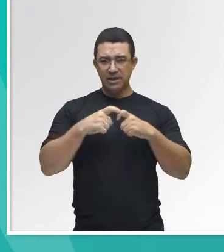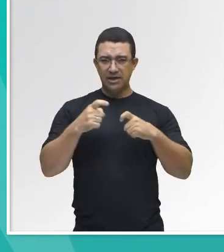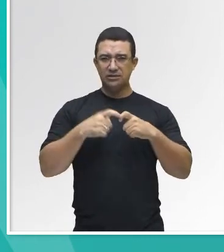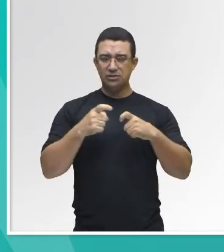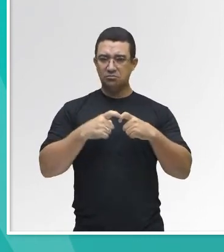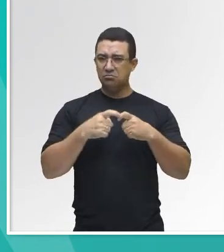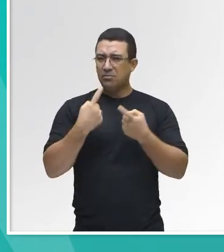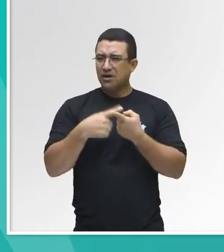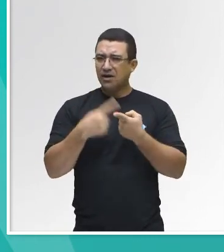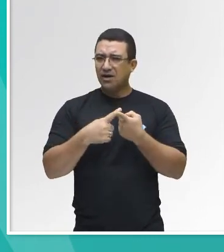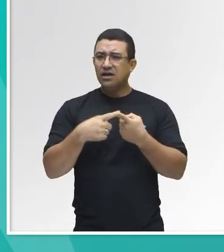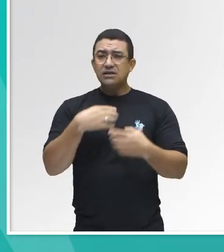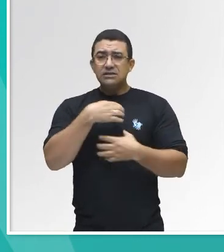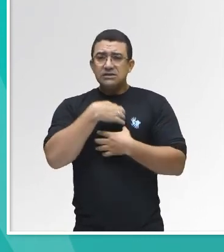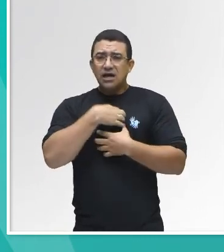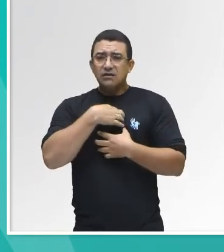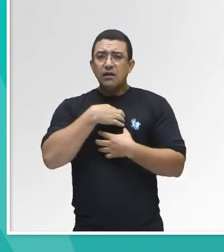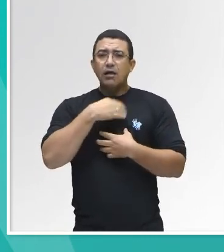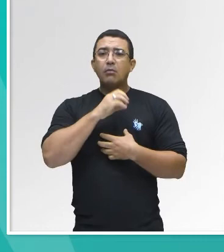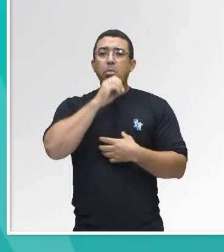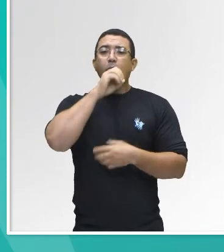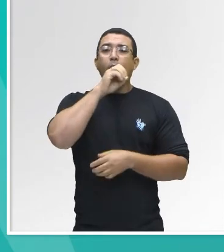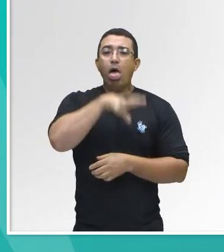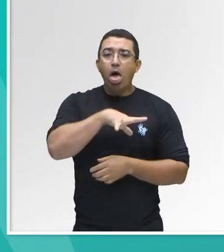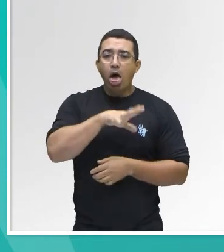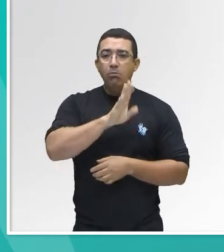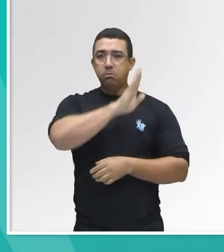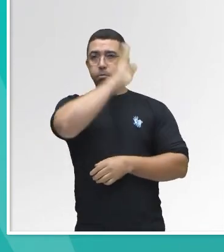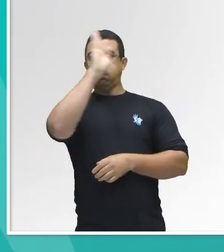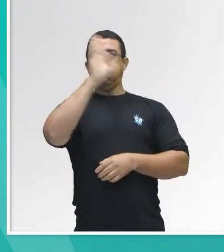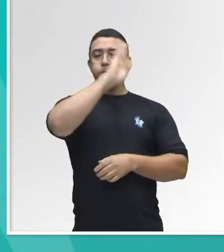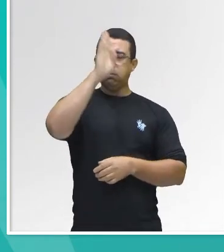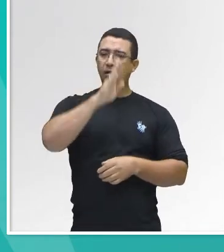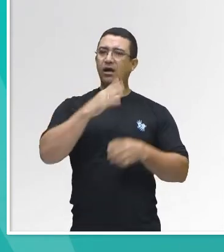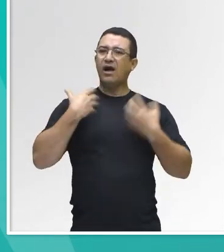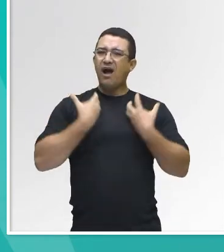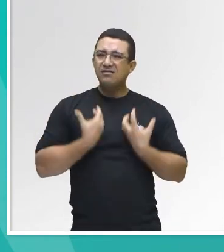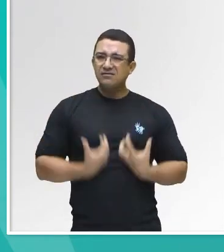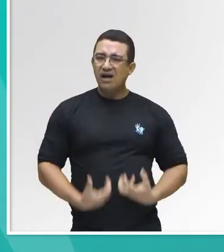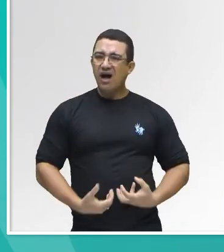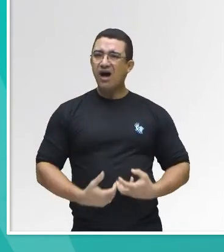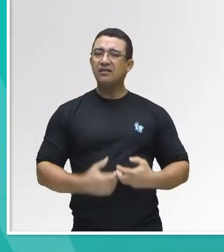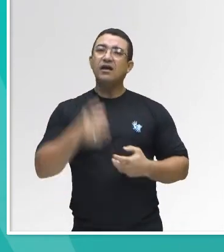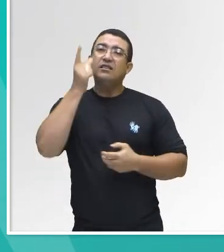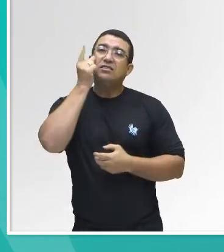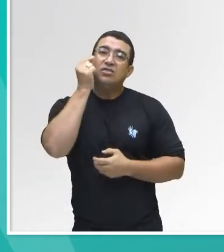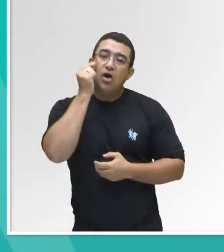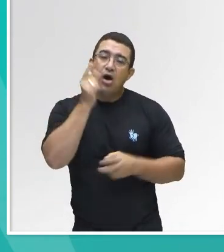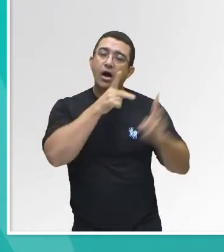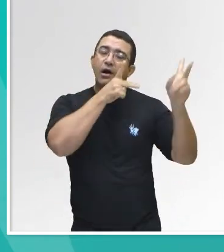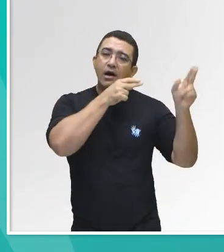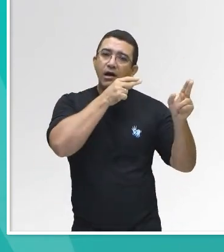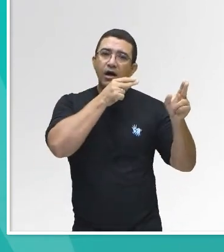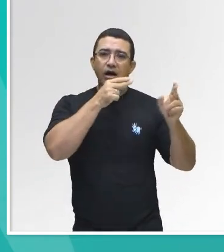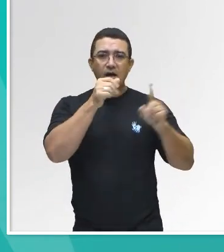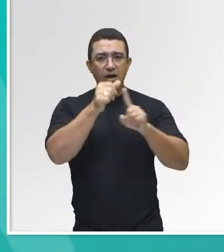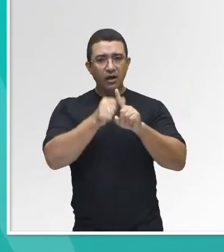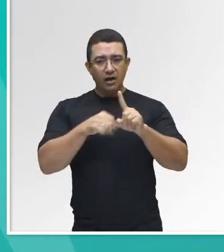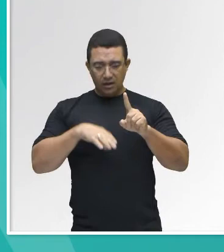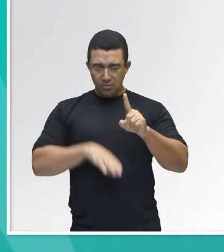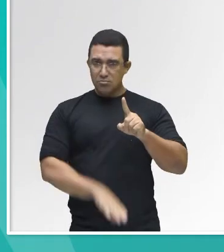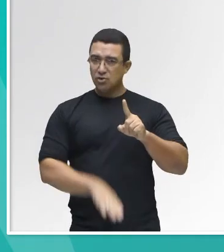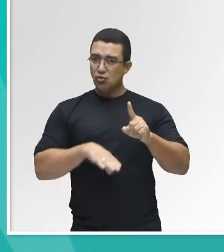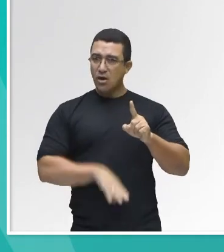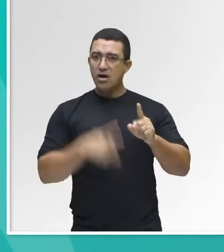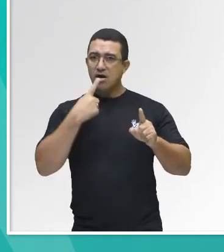sentindo náuseas, tá muito cansada, dorminhoca, e a menstruação não desceu, é melhor